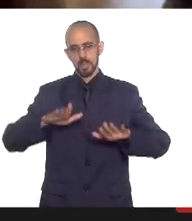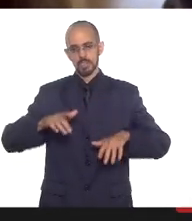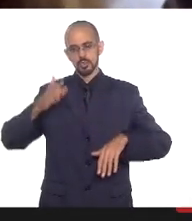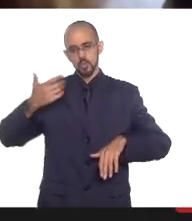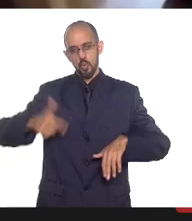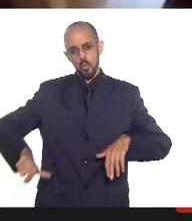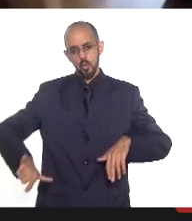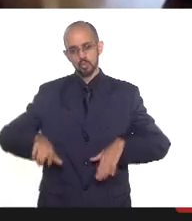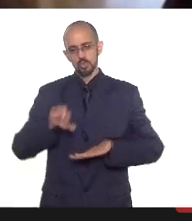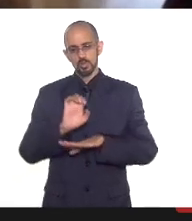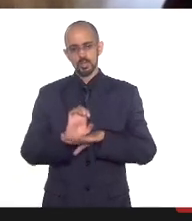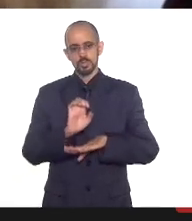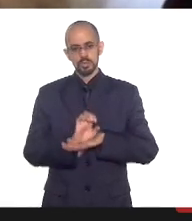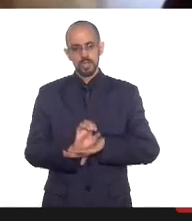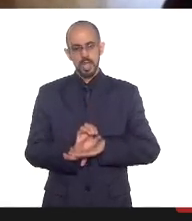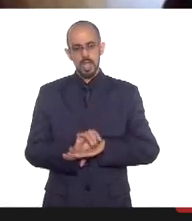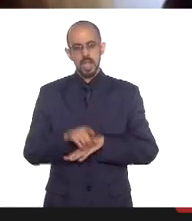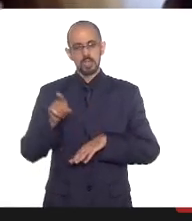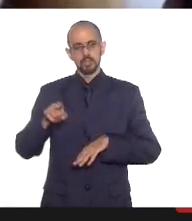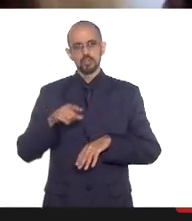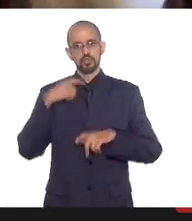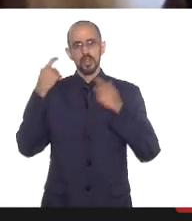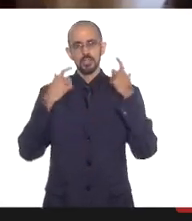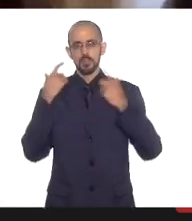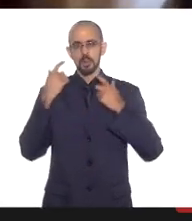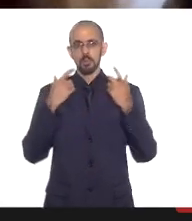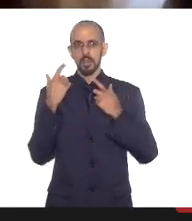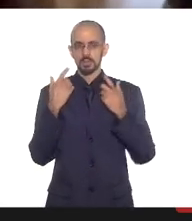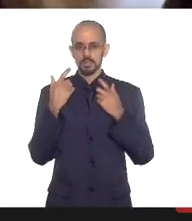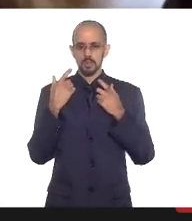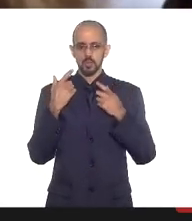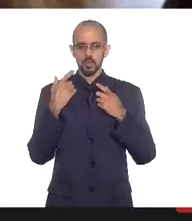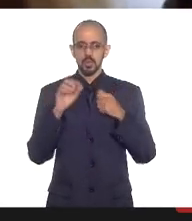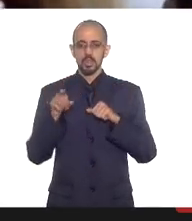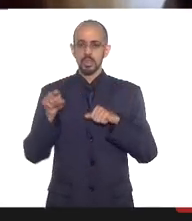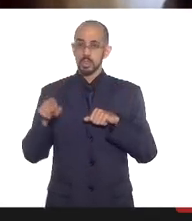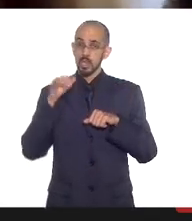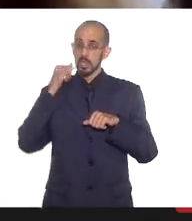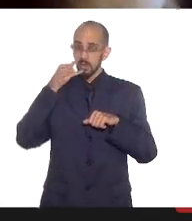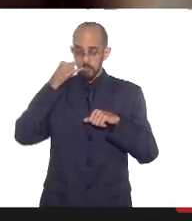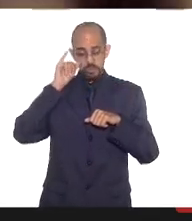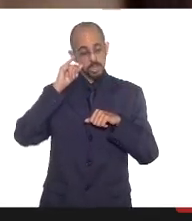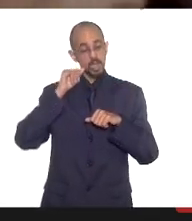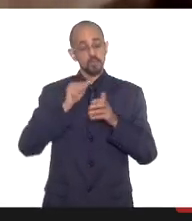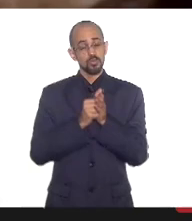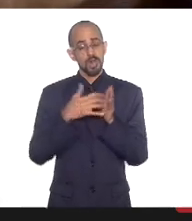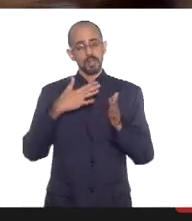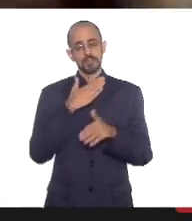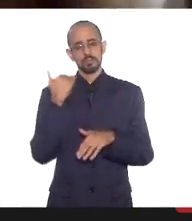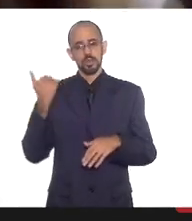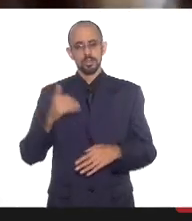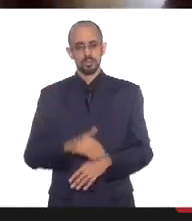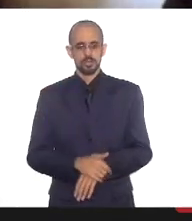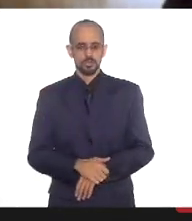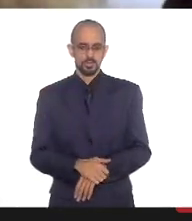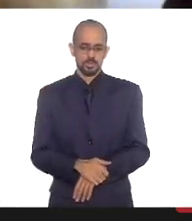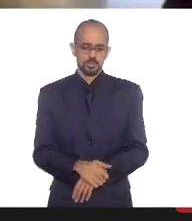estados tiveram essa preocupação e evitaram se muitos olhos